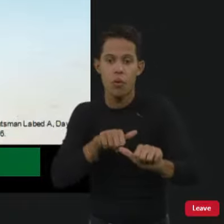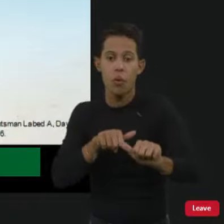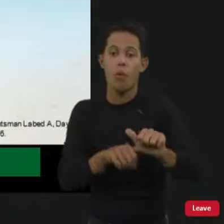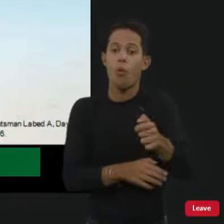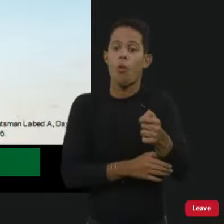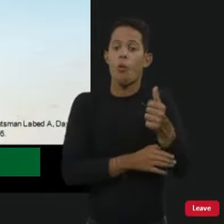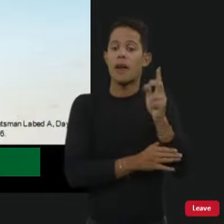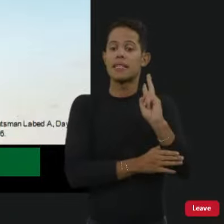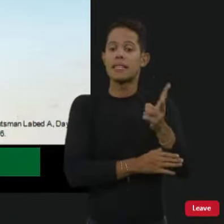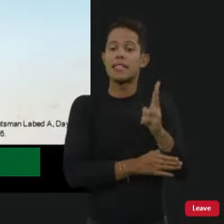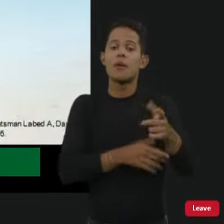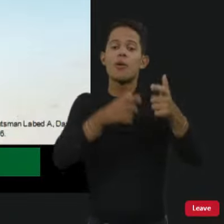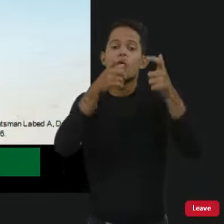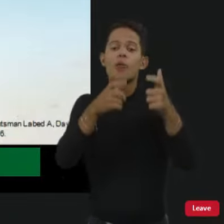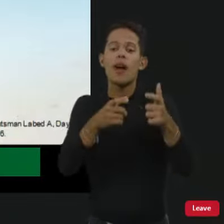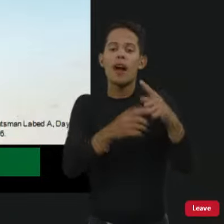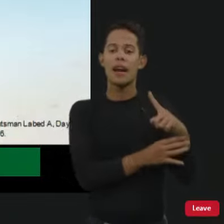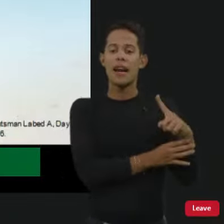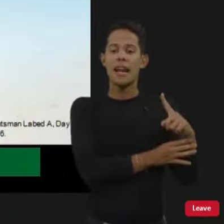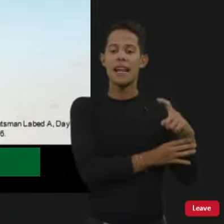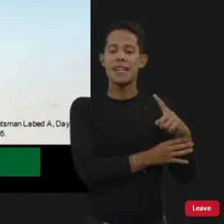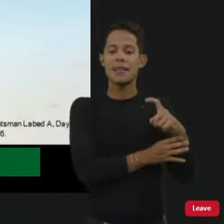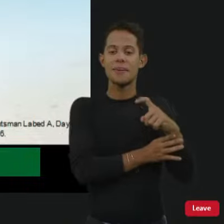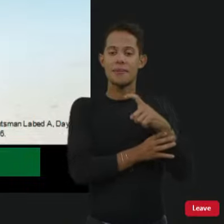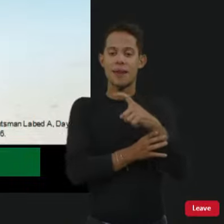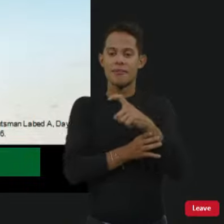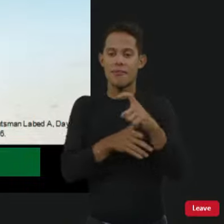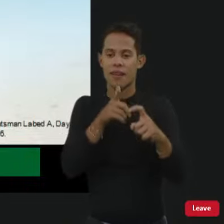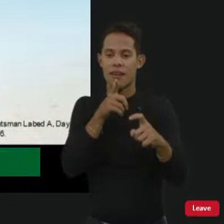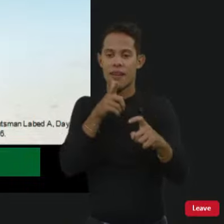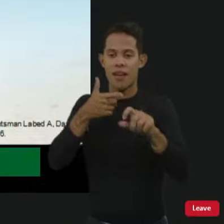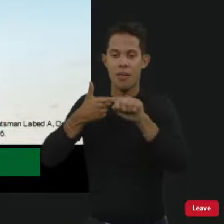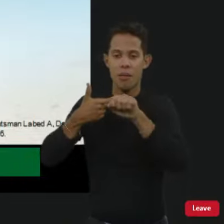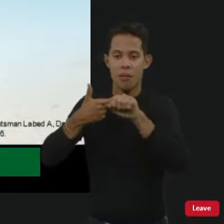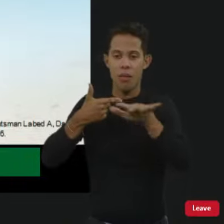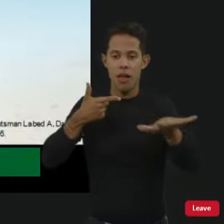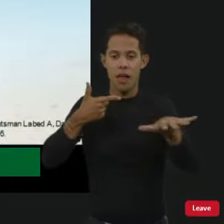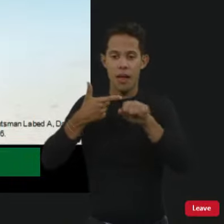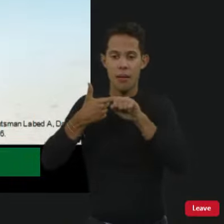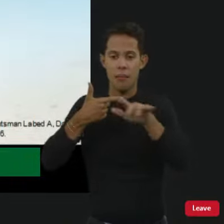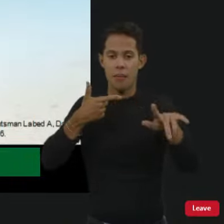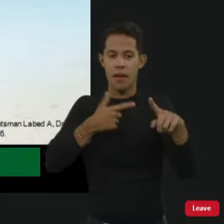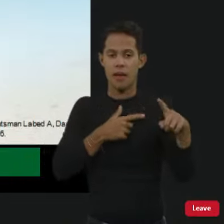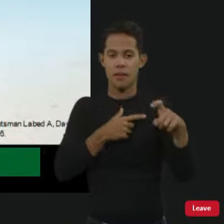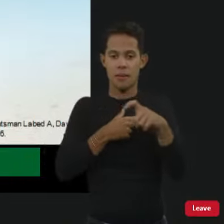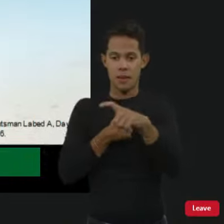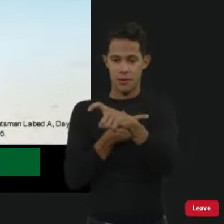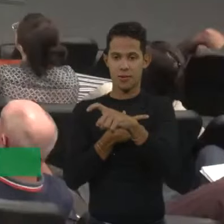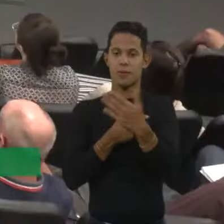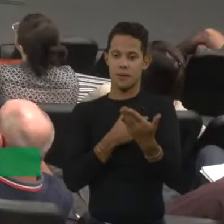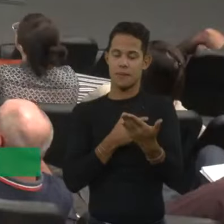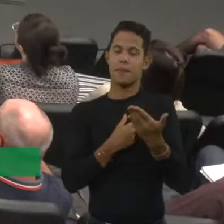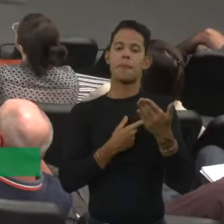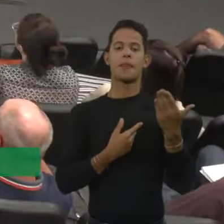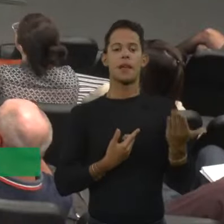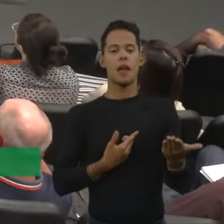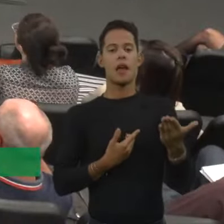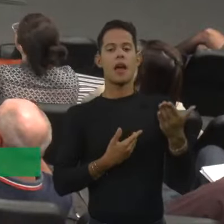espermatozoide, associado à idade paterna avançada. A penetrância